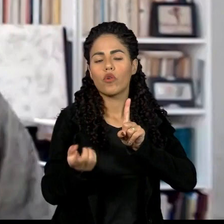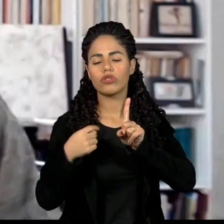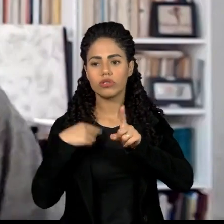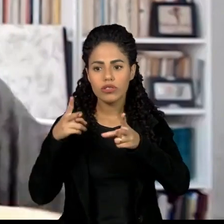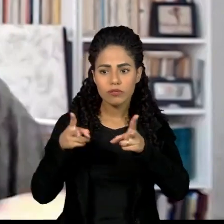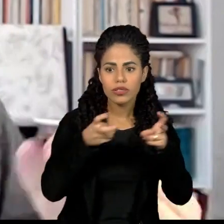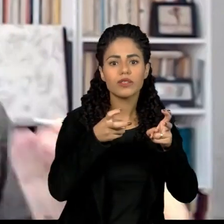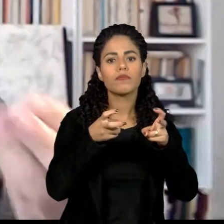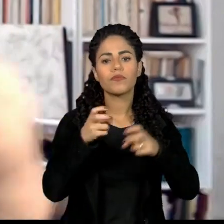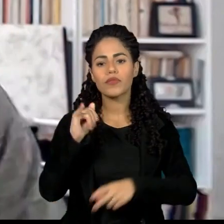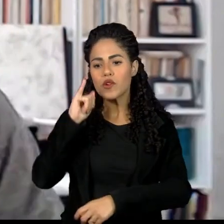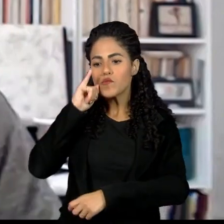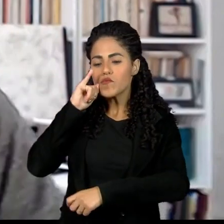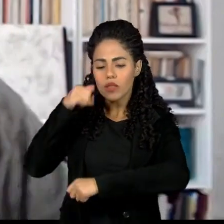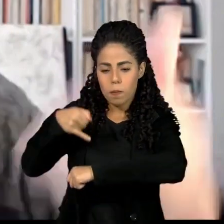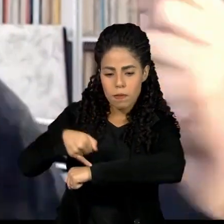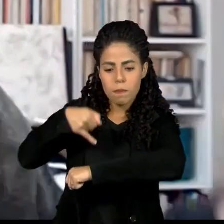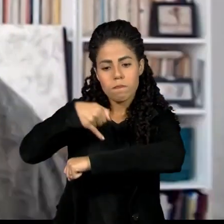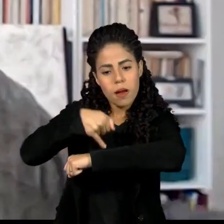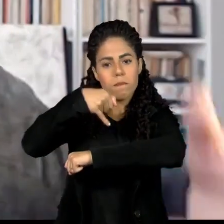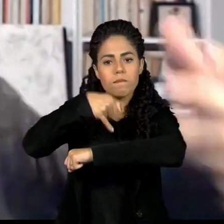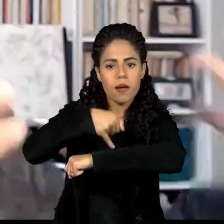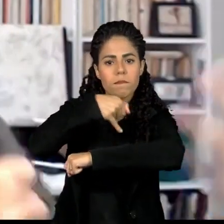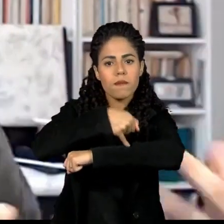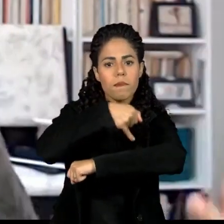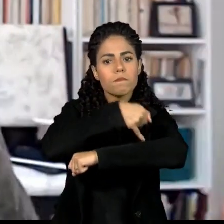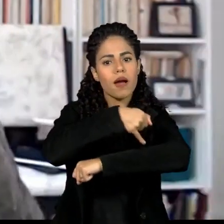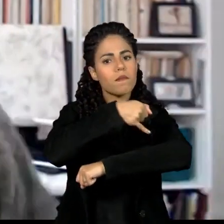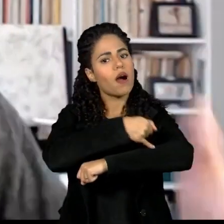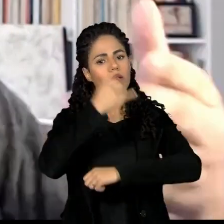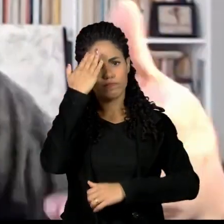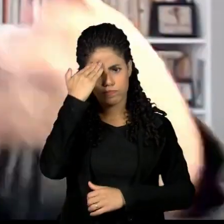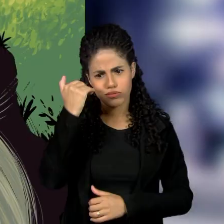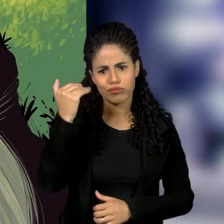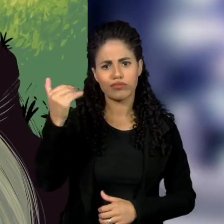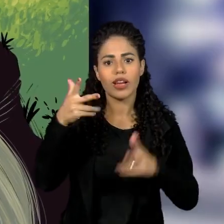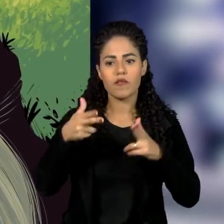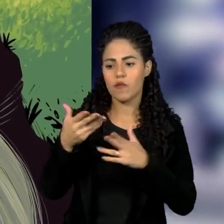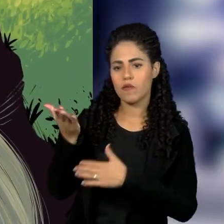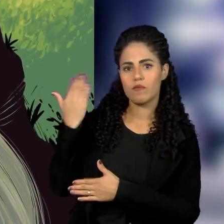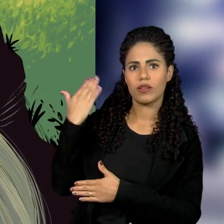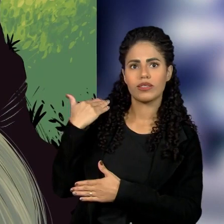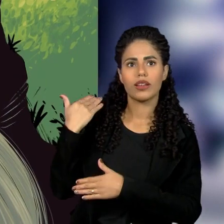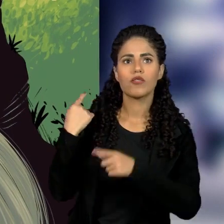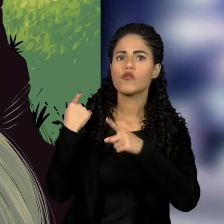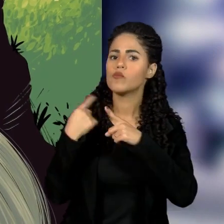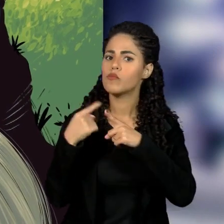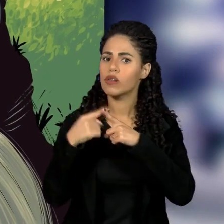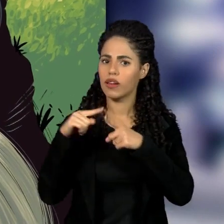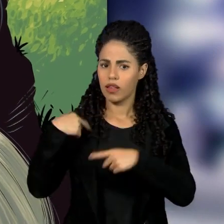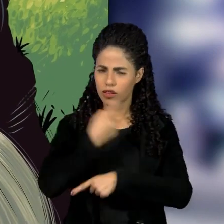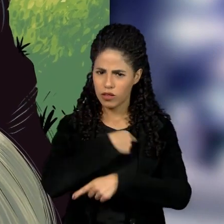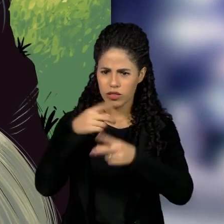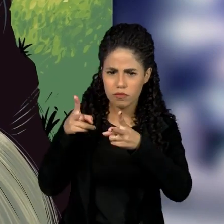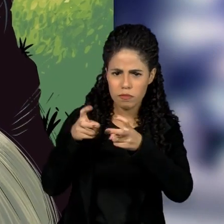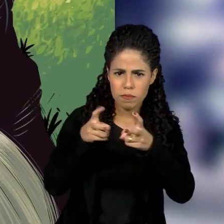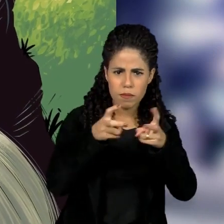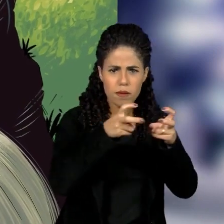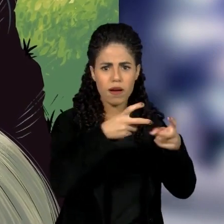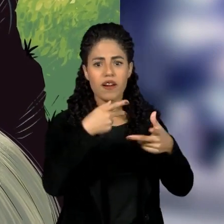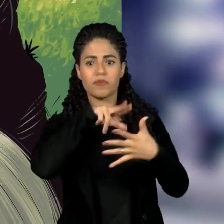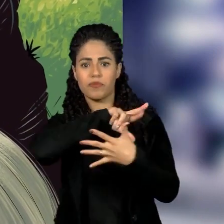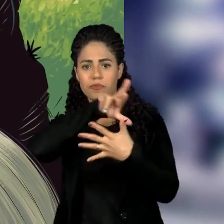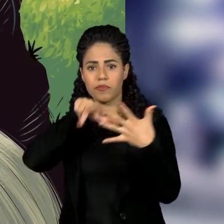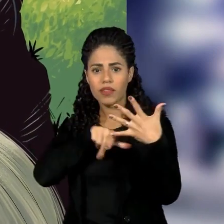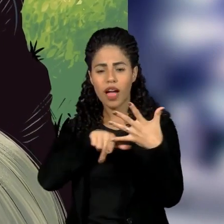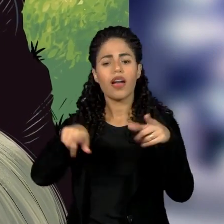o Saci tendo tanta relevância quanto no passado, né? Por que hoje a gente tem Sociedade de Observadores de Saci? Por que hoje a